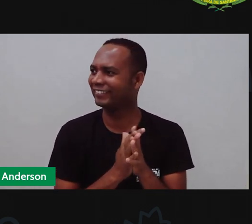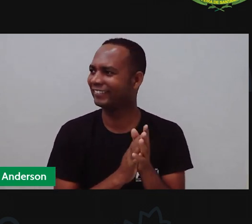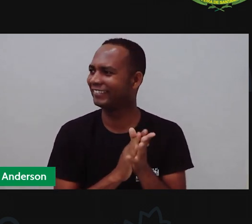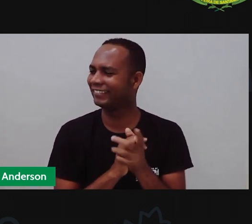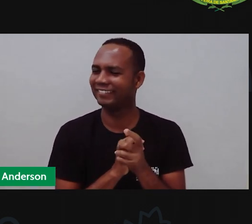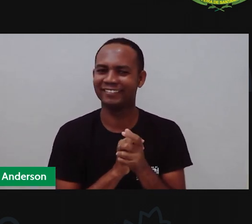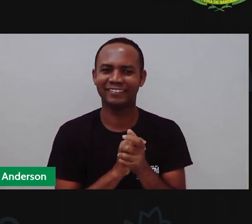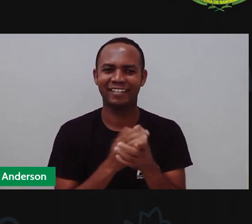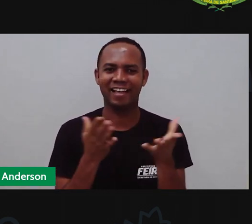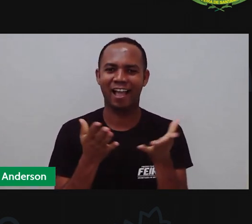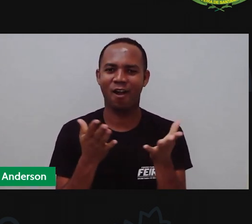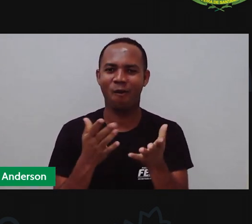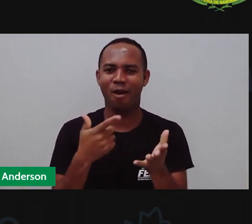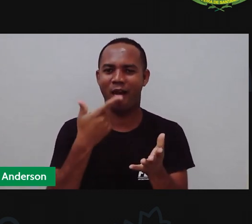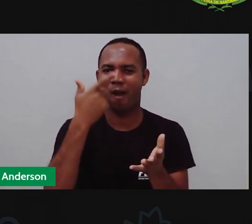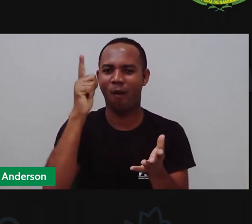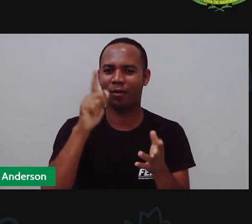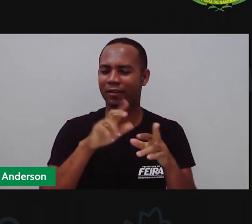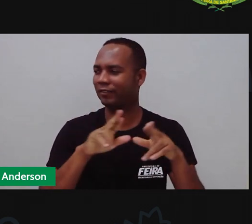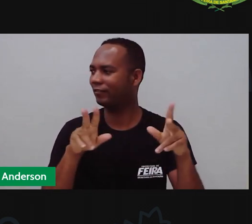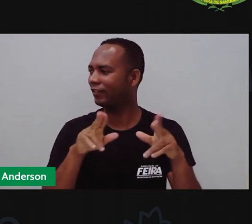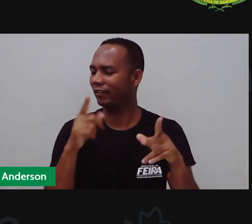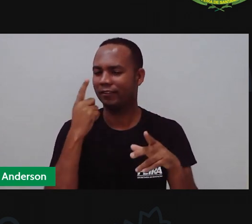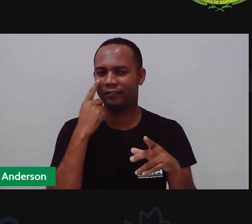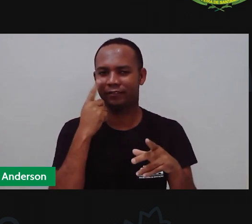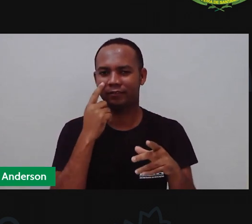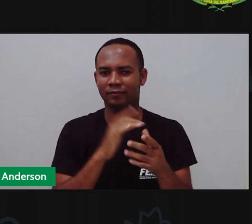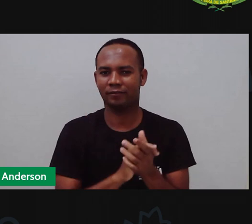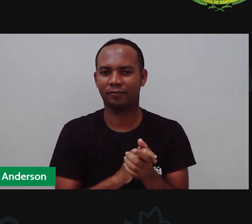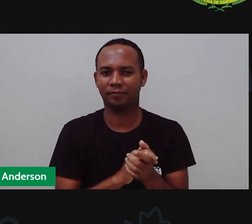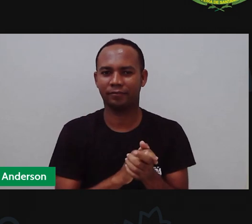Agora vamos entregar uma outra coisa aqui para a Vânia.